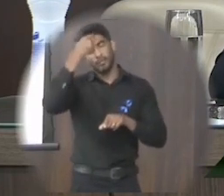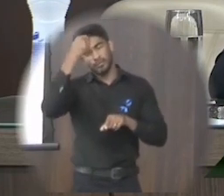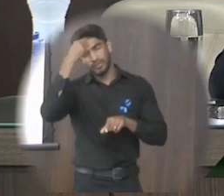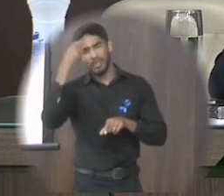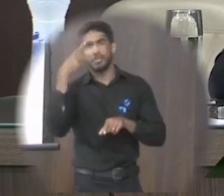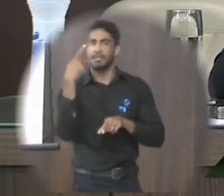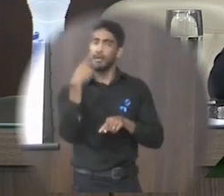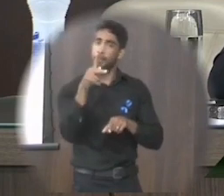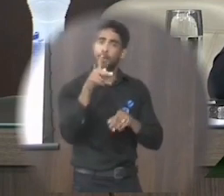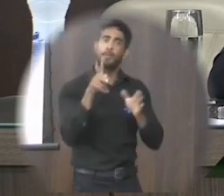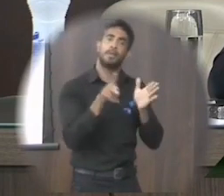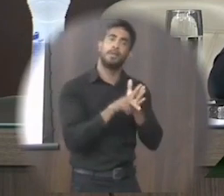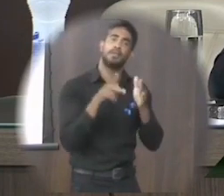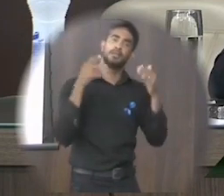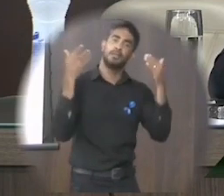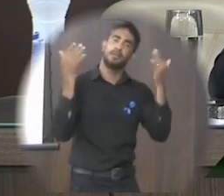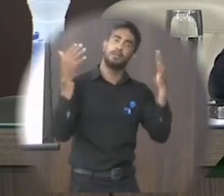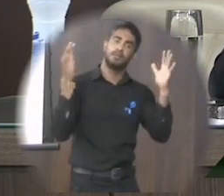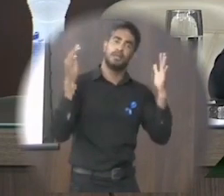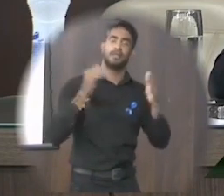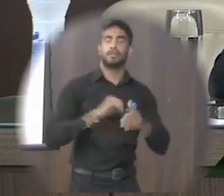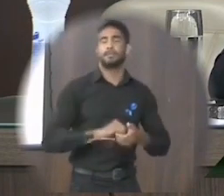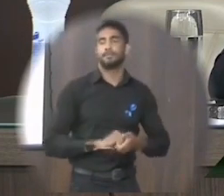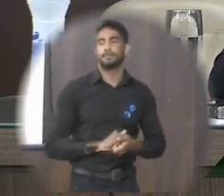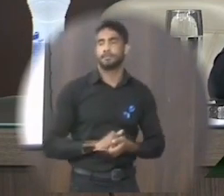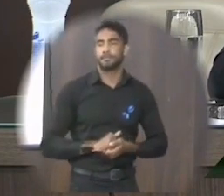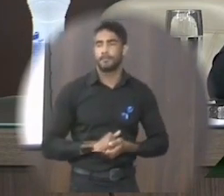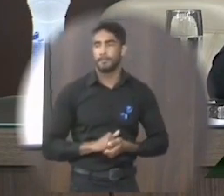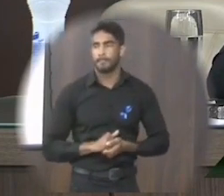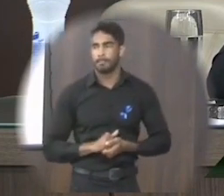à própria homenageada.